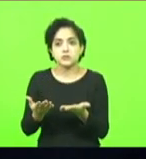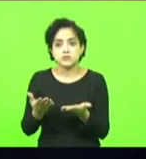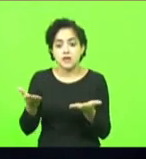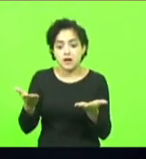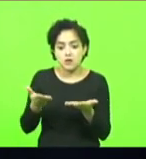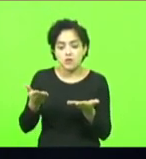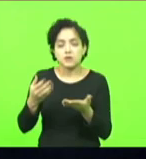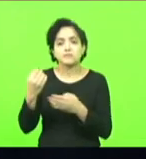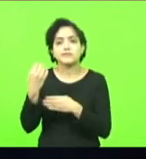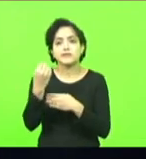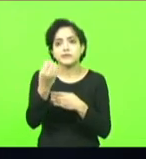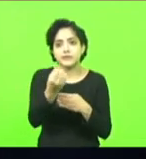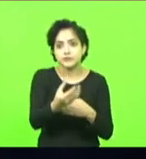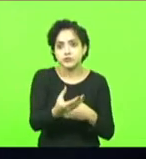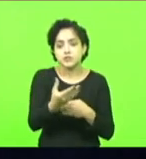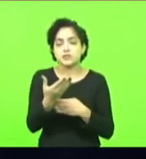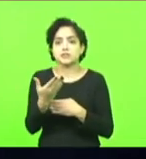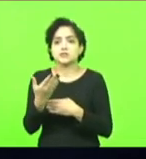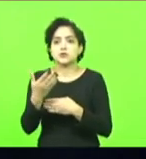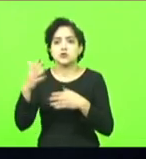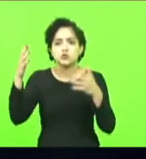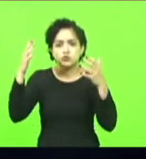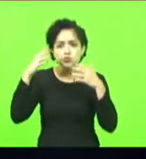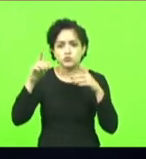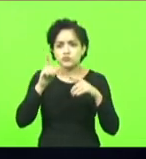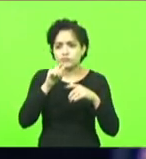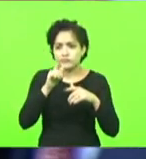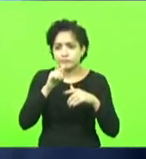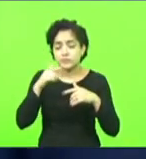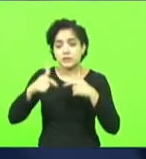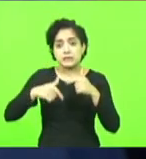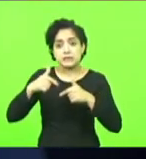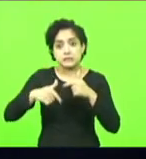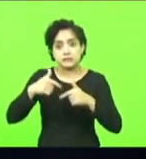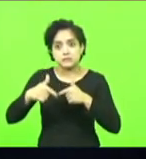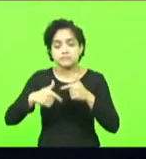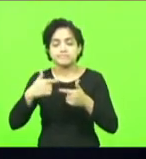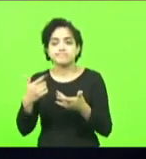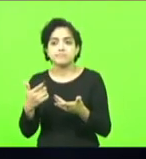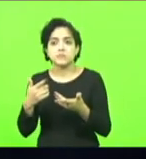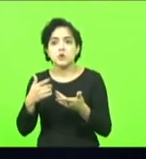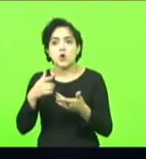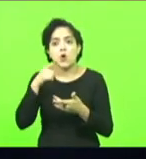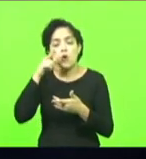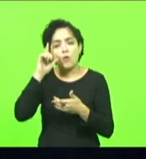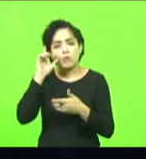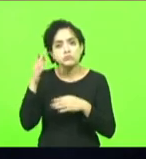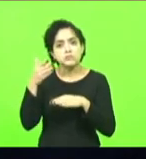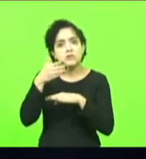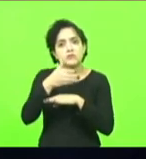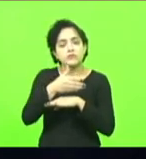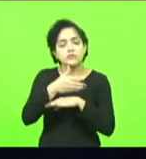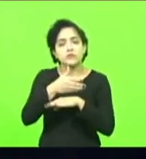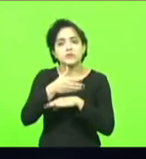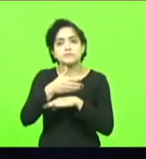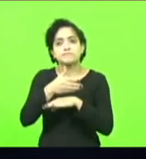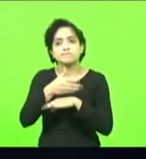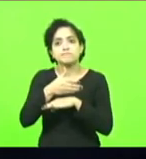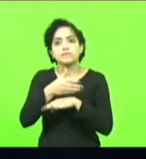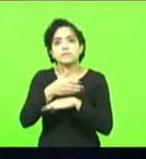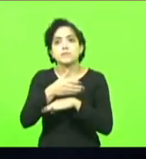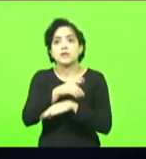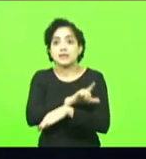está viajando, está na chuva. Ontem eu vim de Lages e